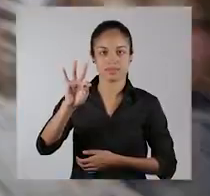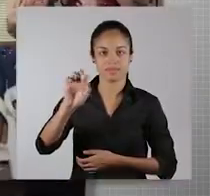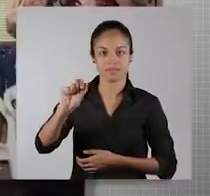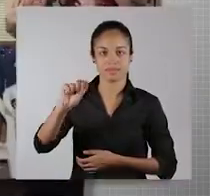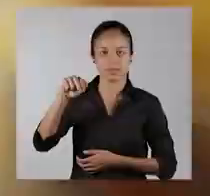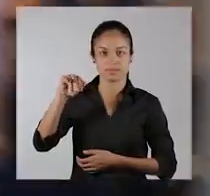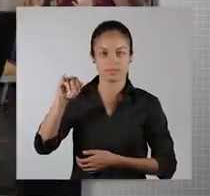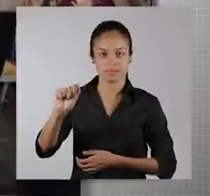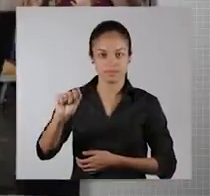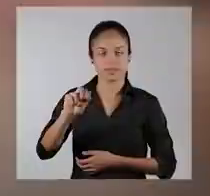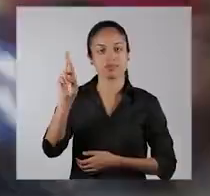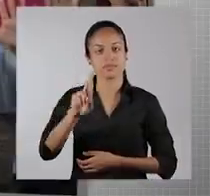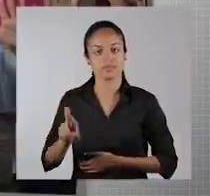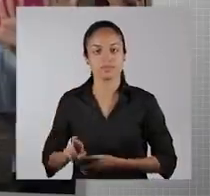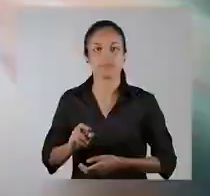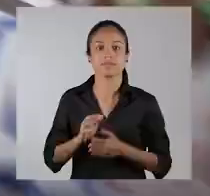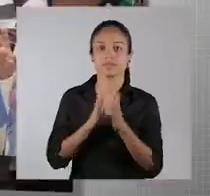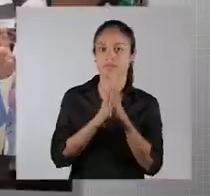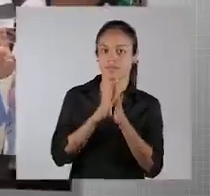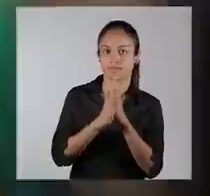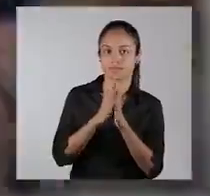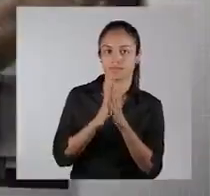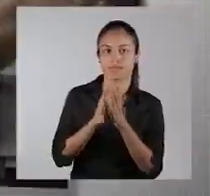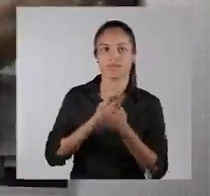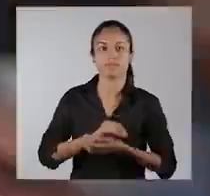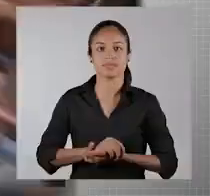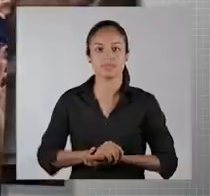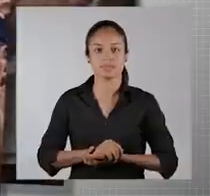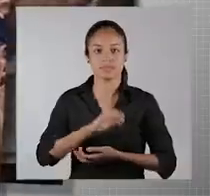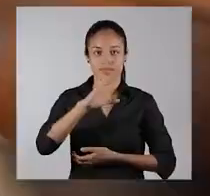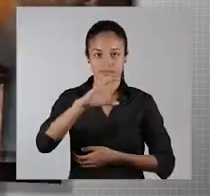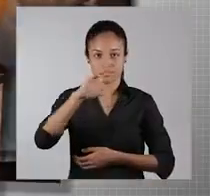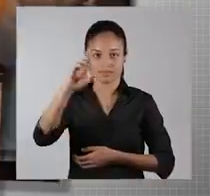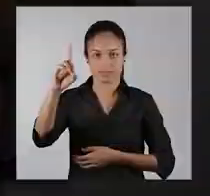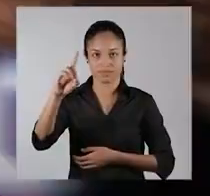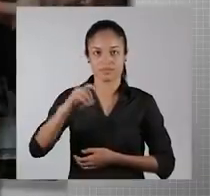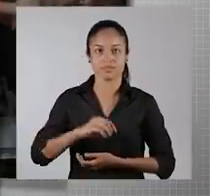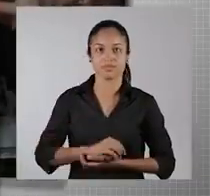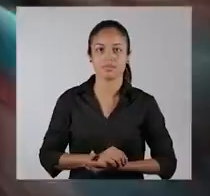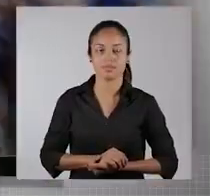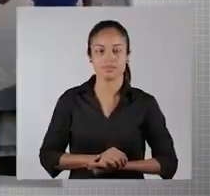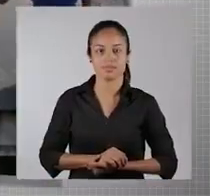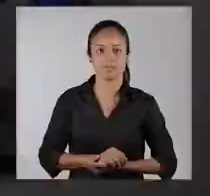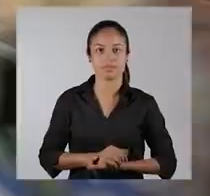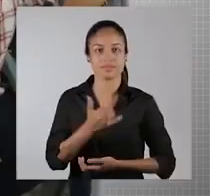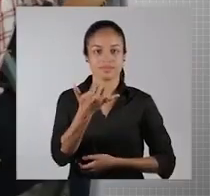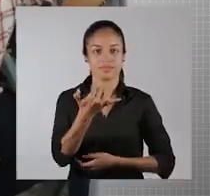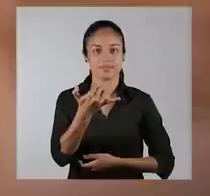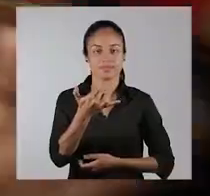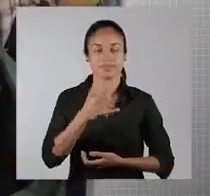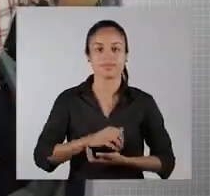Chama o Silas que ele vai resolver. Chama o 10 que ele é a solução.